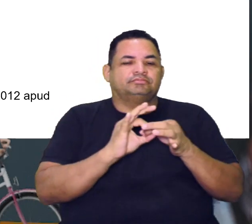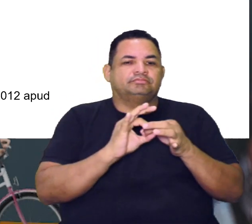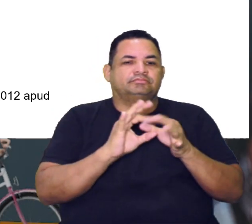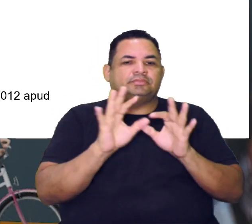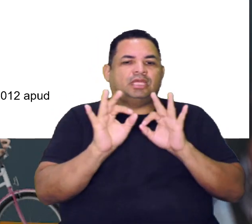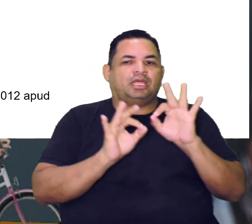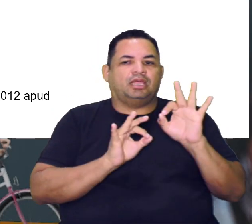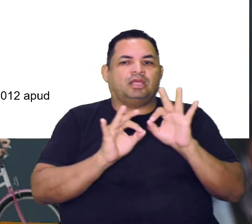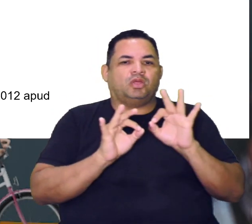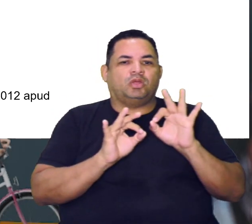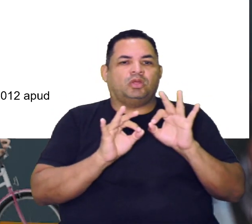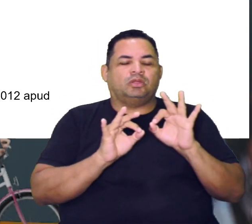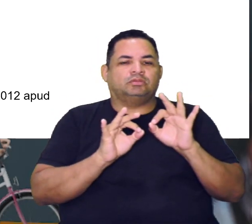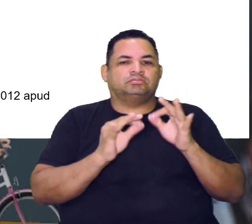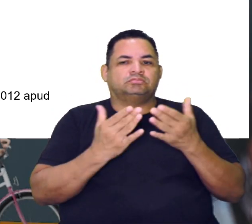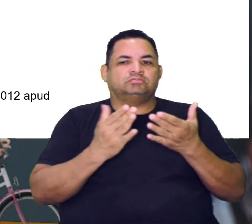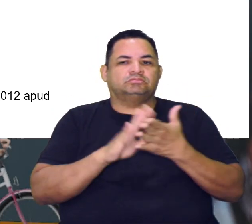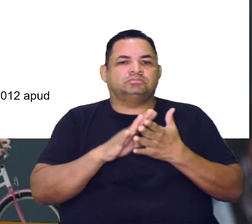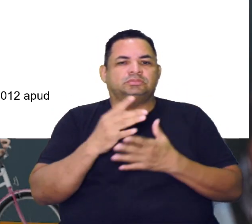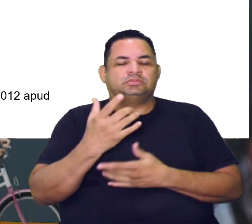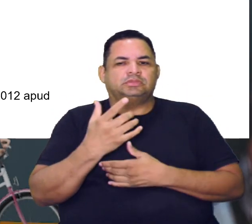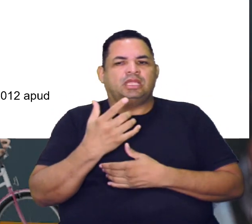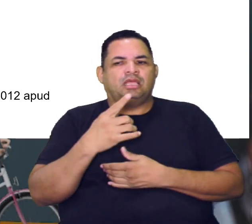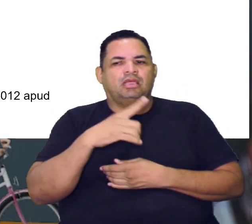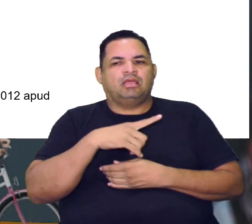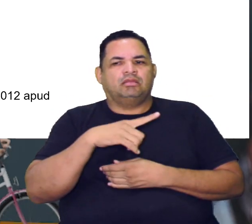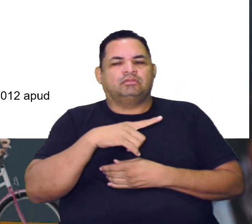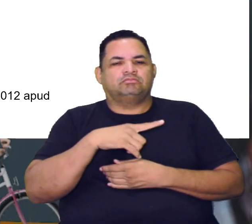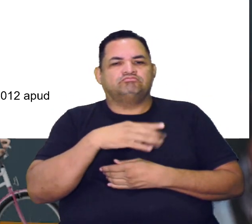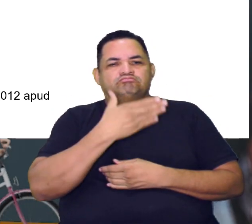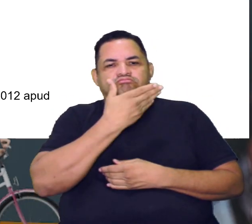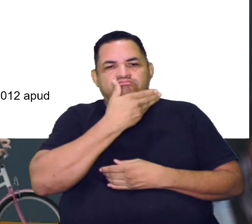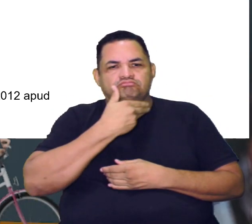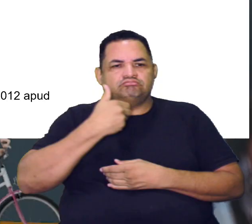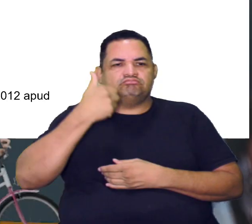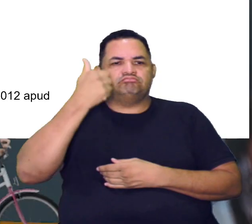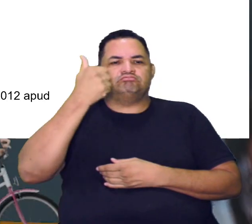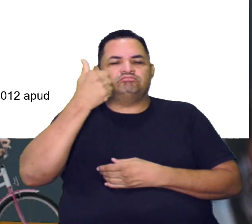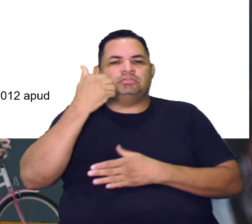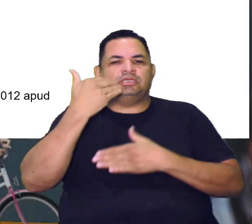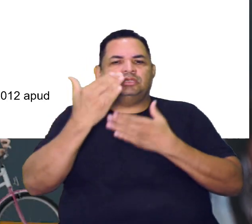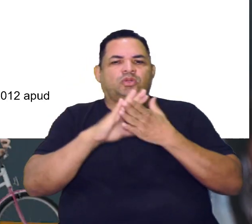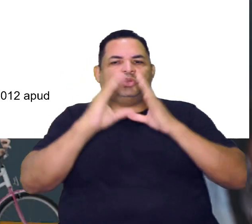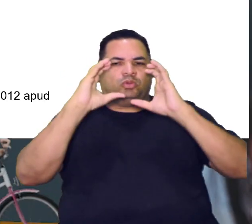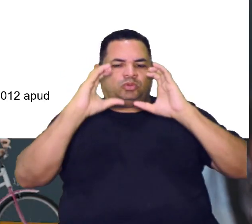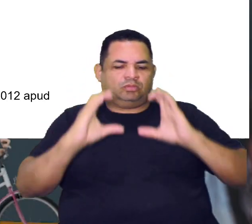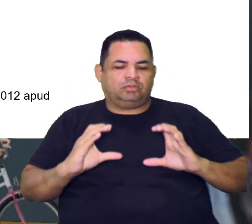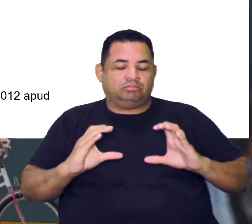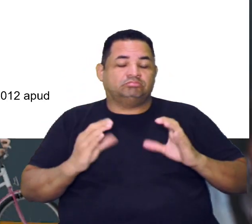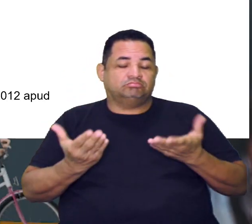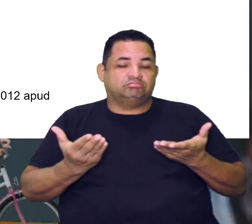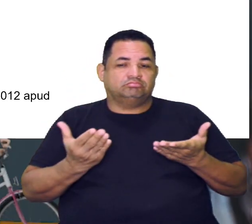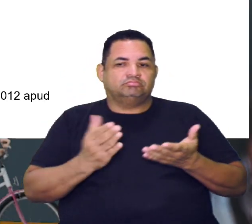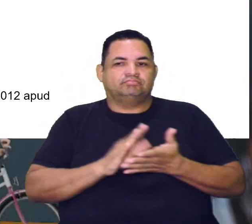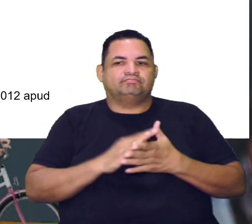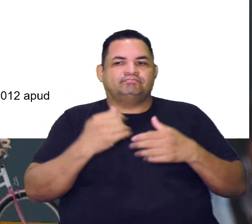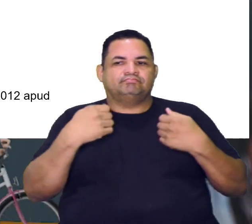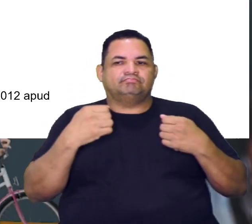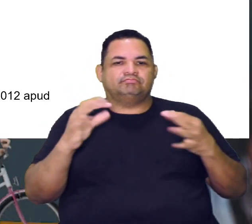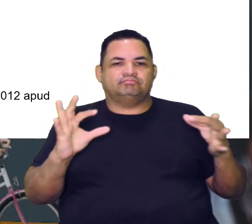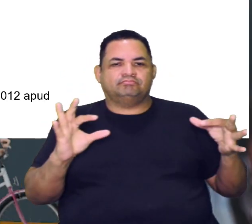dos estudos, a gente vai ter uma condição mais elevada, né, de tempos expostos a comportamentos sedentários. Mas eu